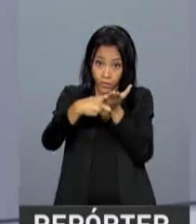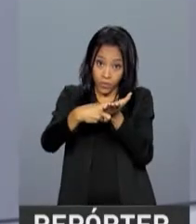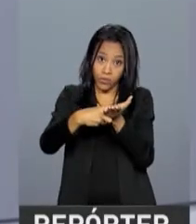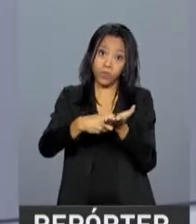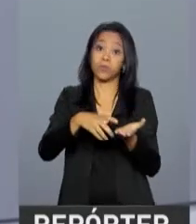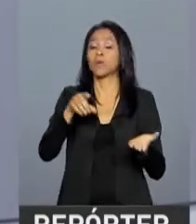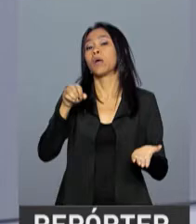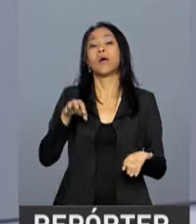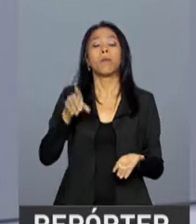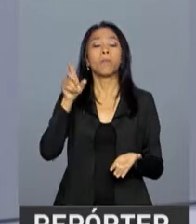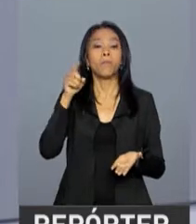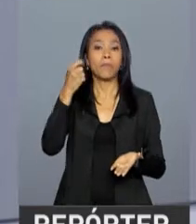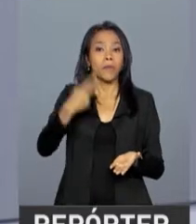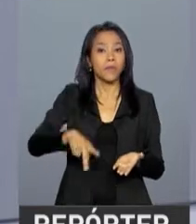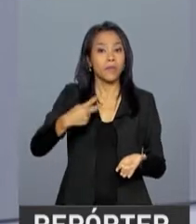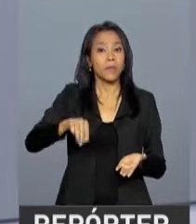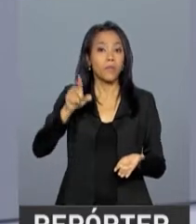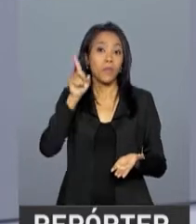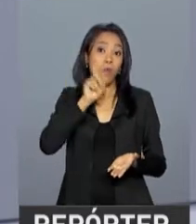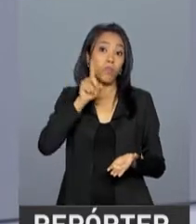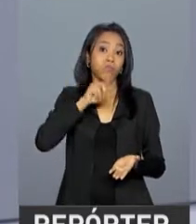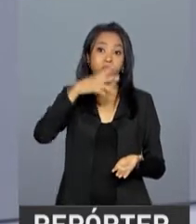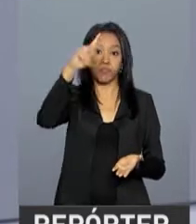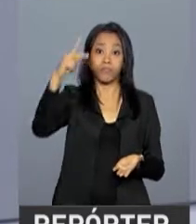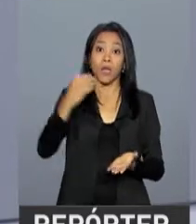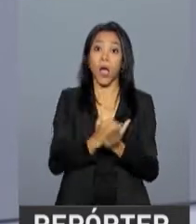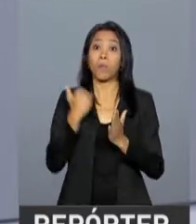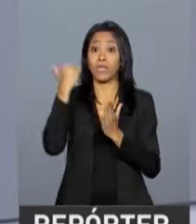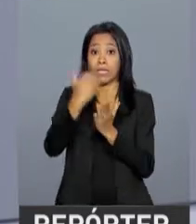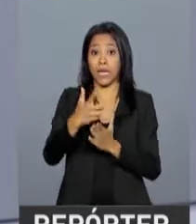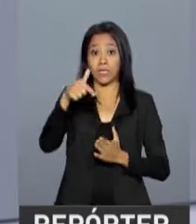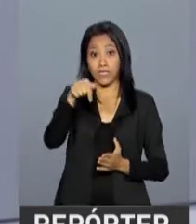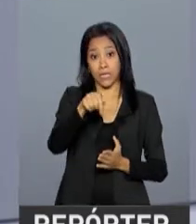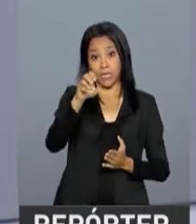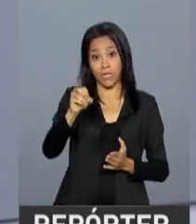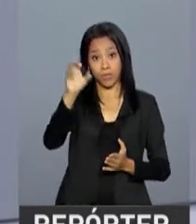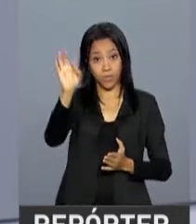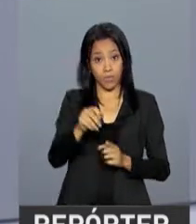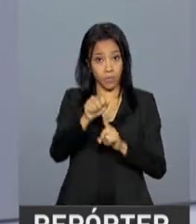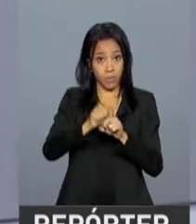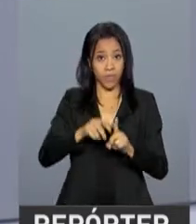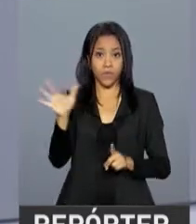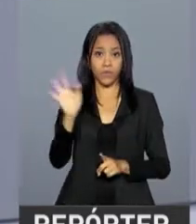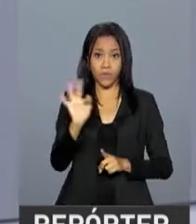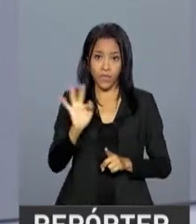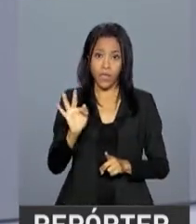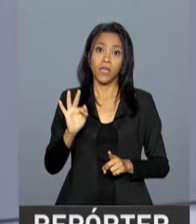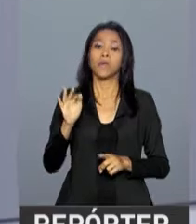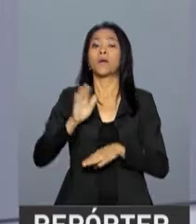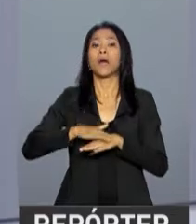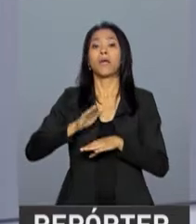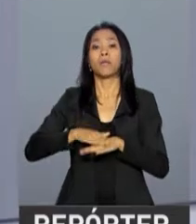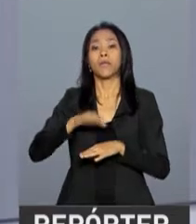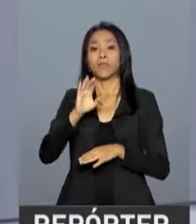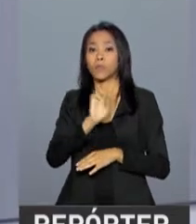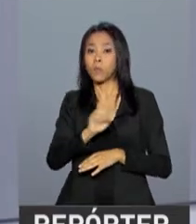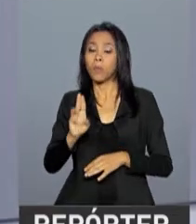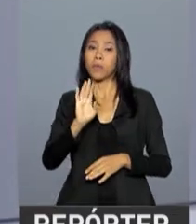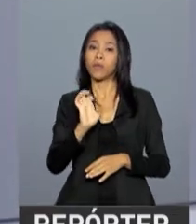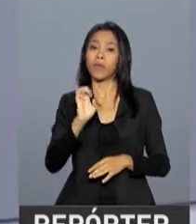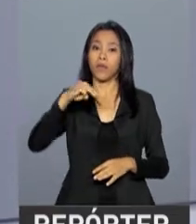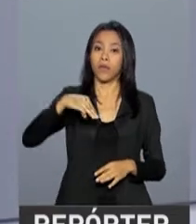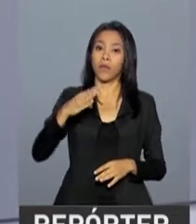por norte-americanos cresceram 70% em fevereiro. Segundo o Instituto Brasileiro de Turismo, a Embratur, o aumento